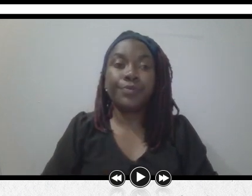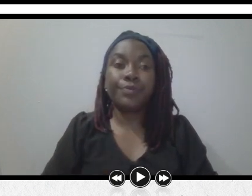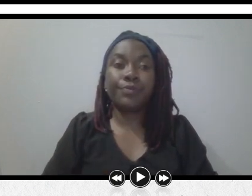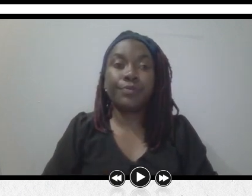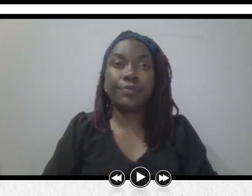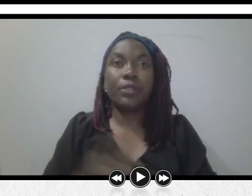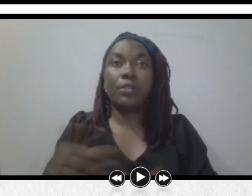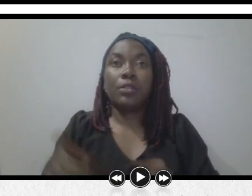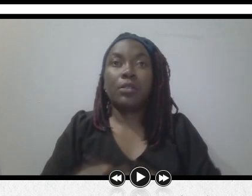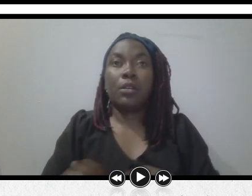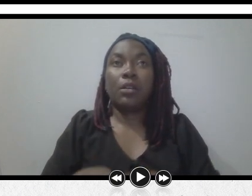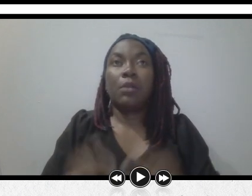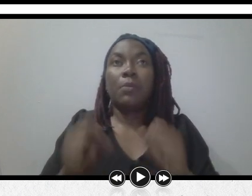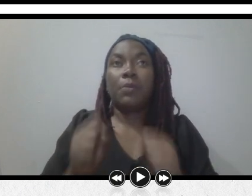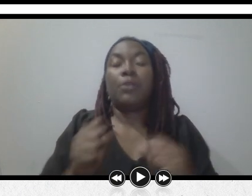ecoparque.